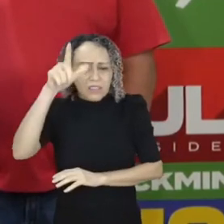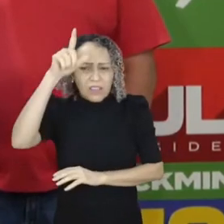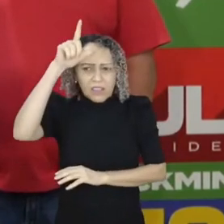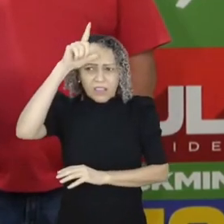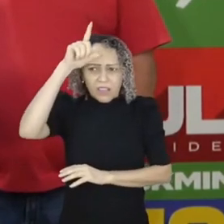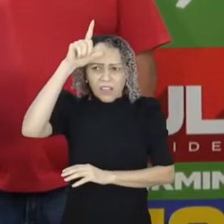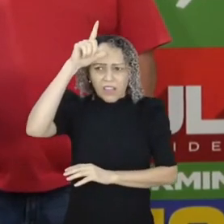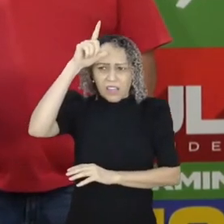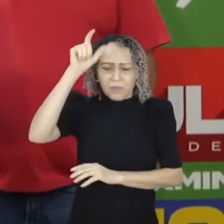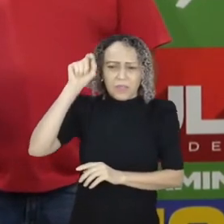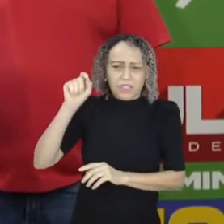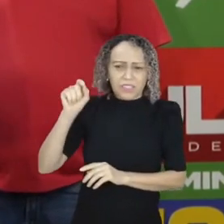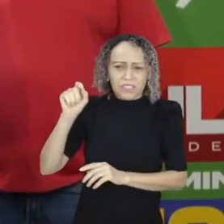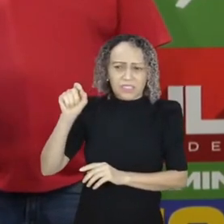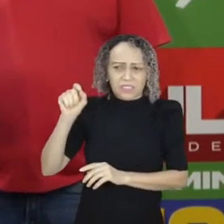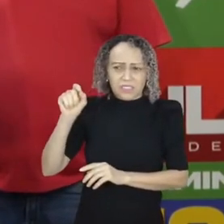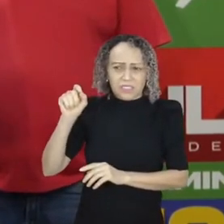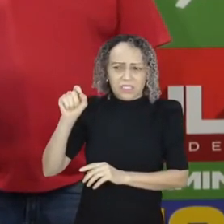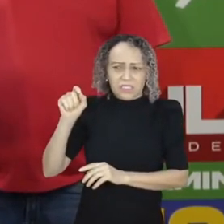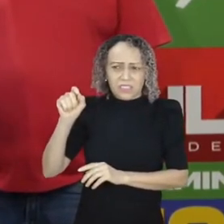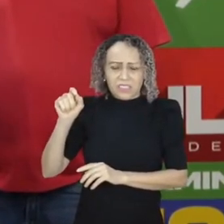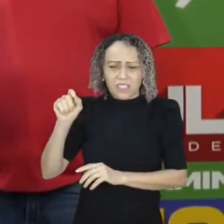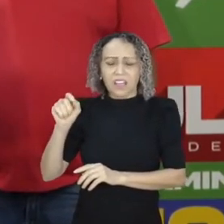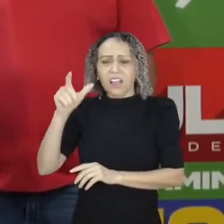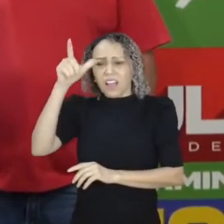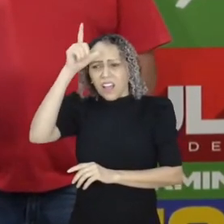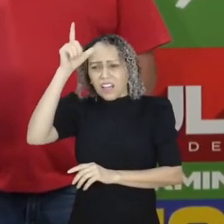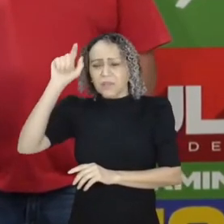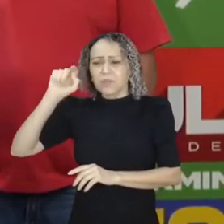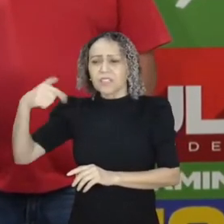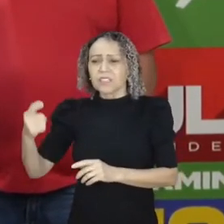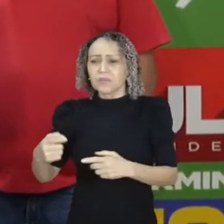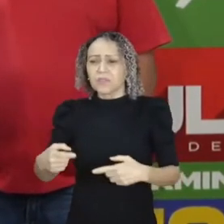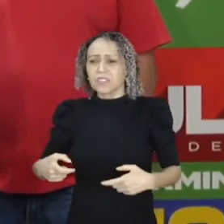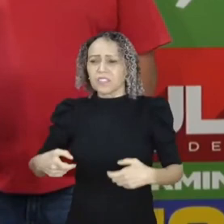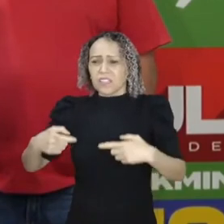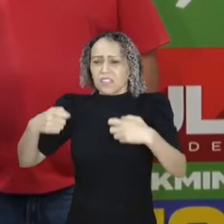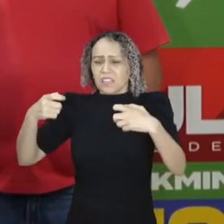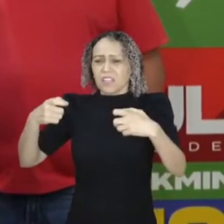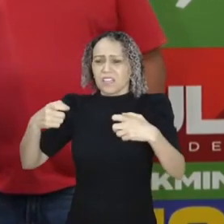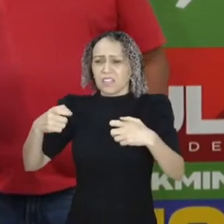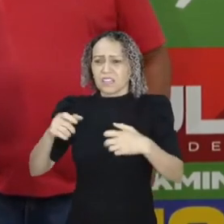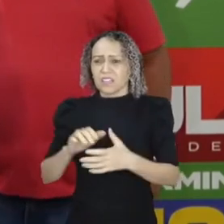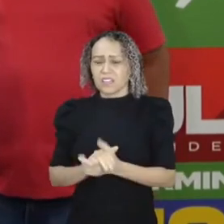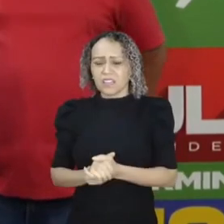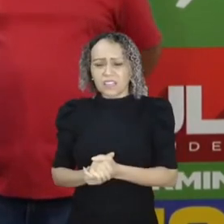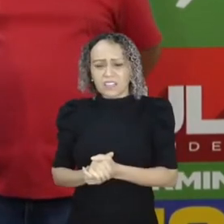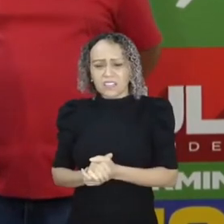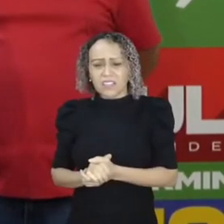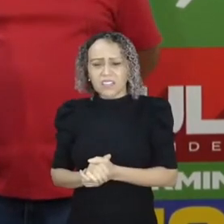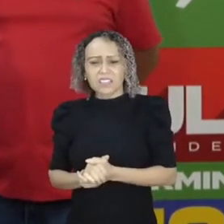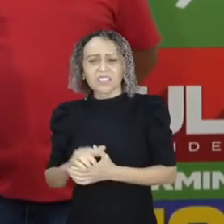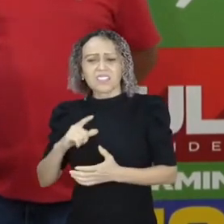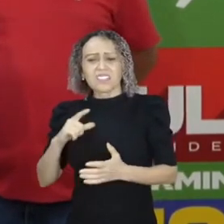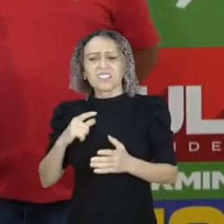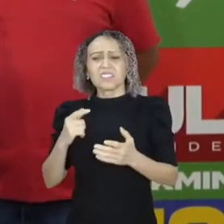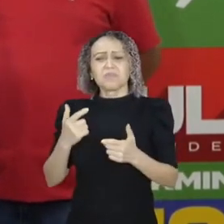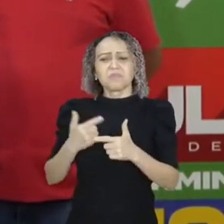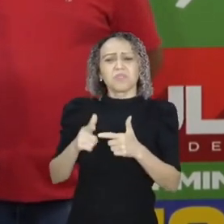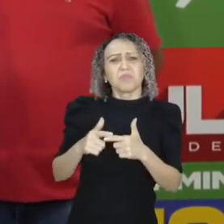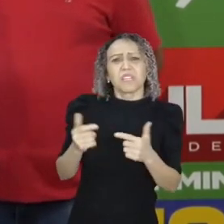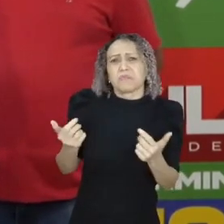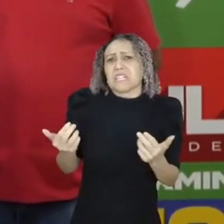desnazificou a Alemanha do pós-guerra. Nós temos um problema que é herança da ditadura. Como a gente tirar essa